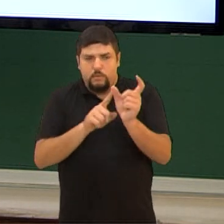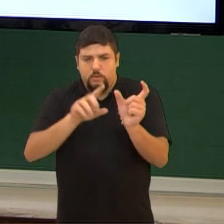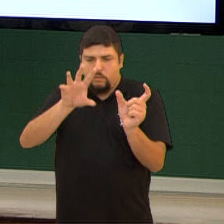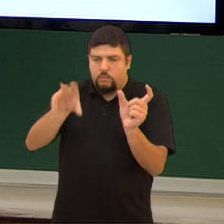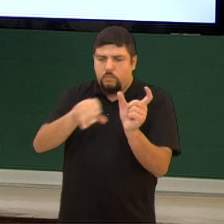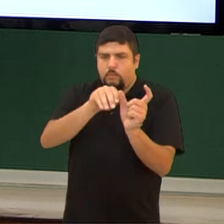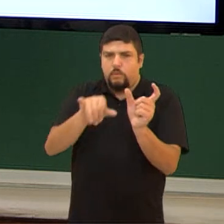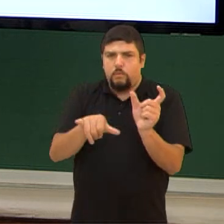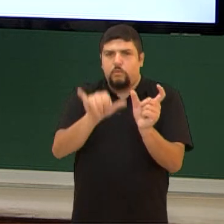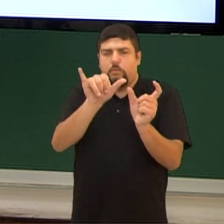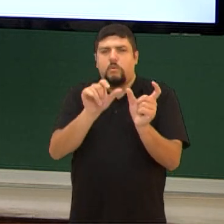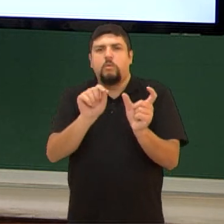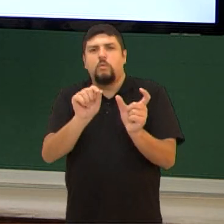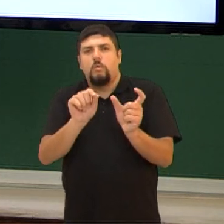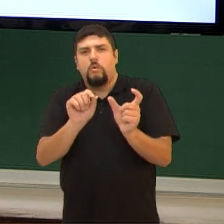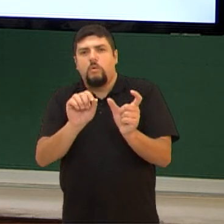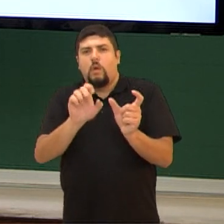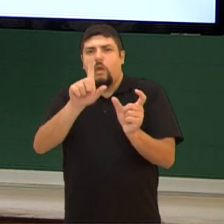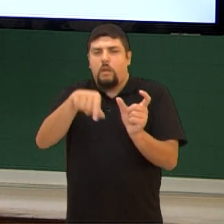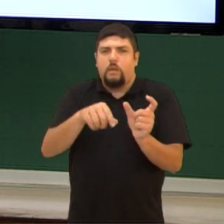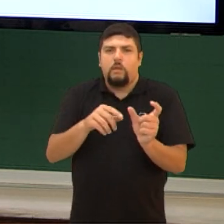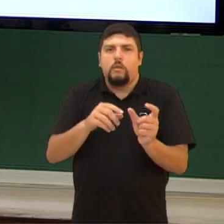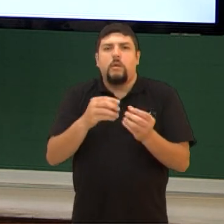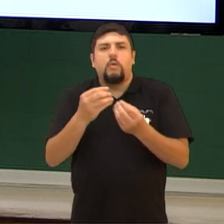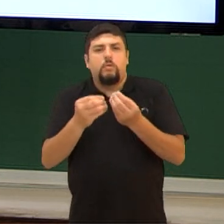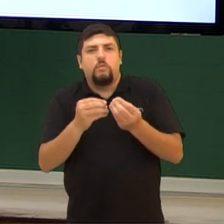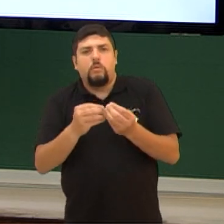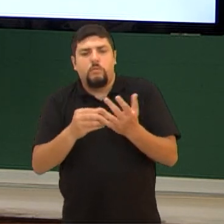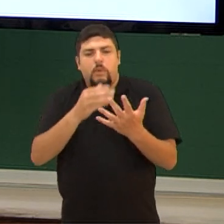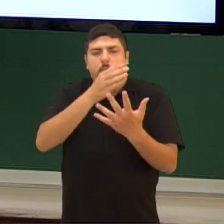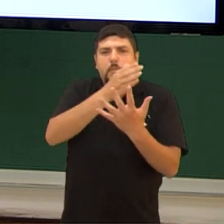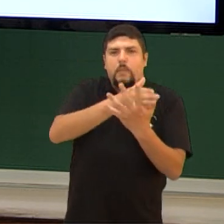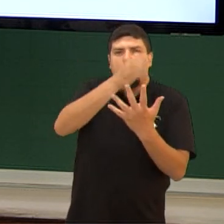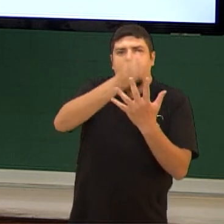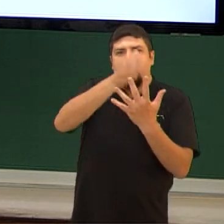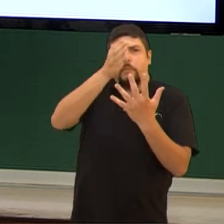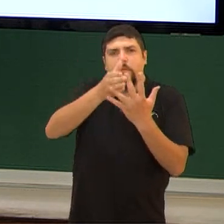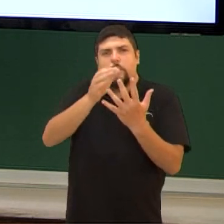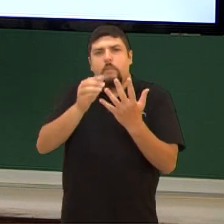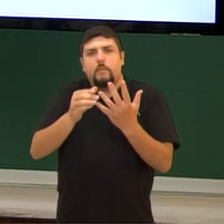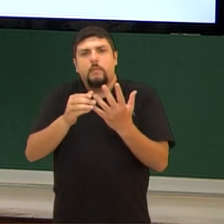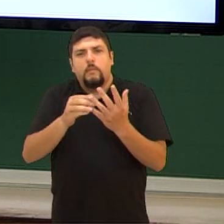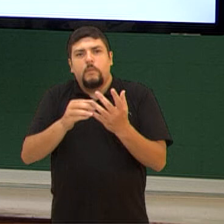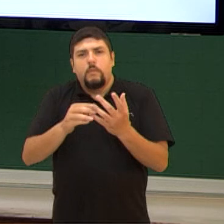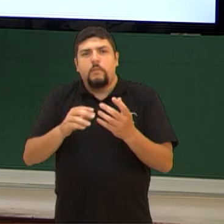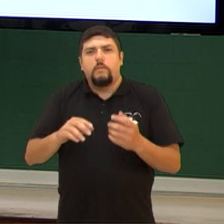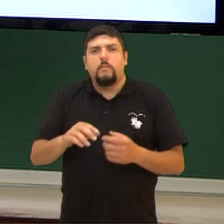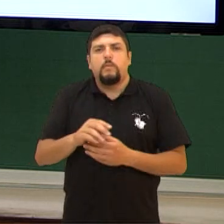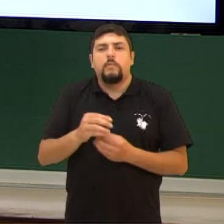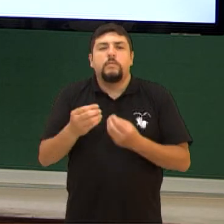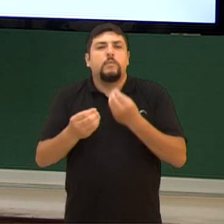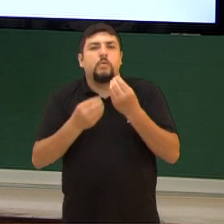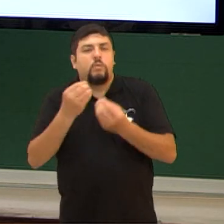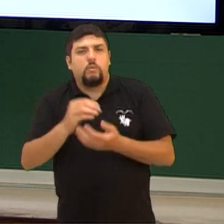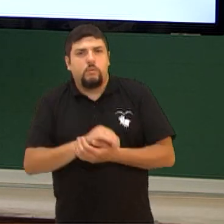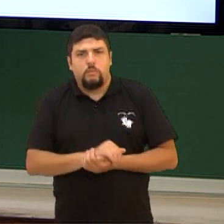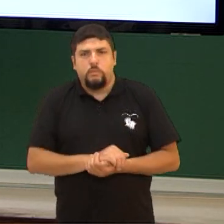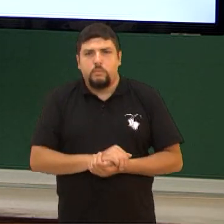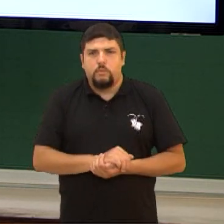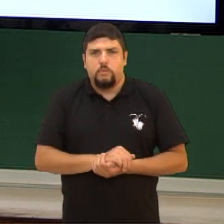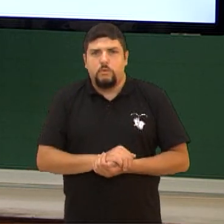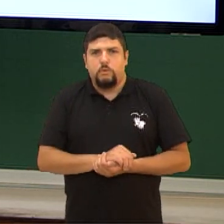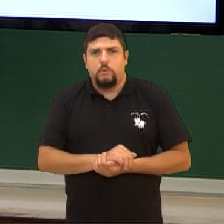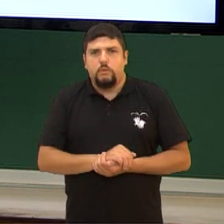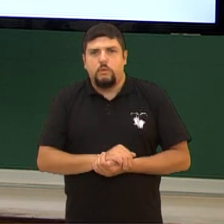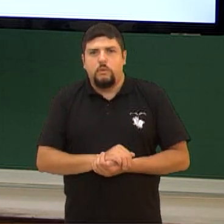você acrescenta uma sílaba a mais, tá? Healthy. Vale dizer que separação de sílabas no inglês é